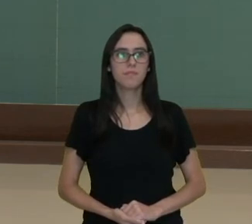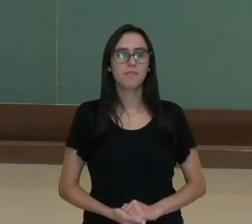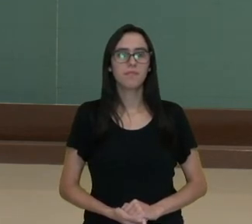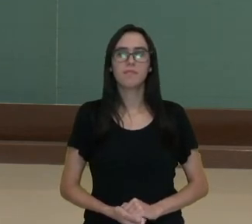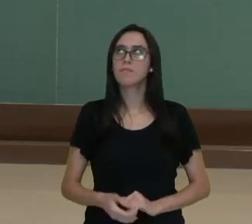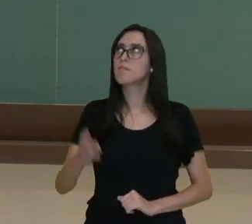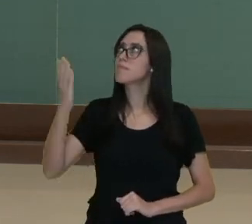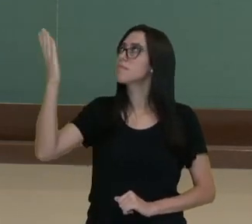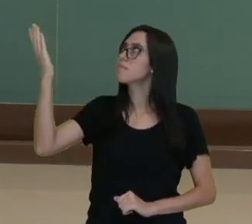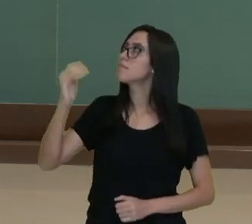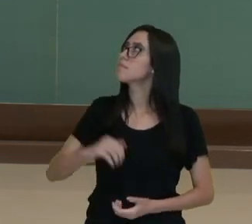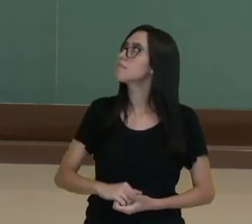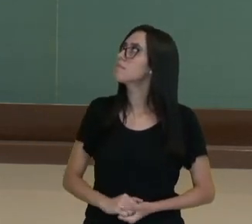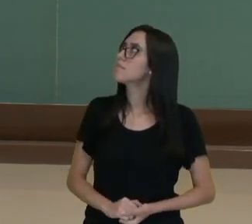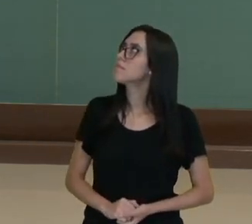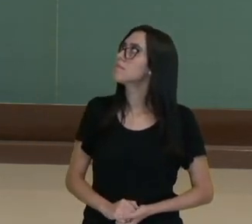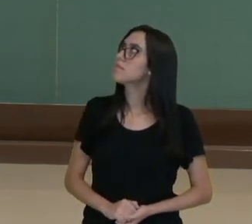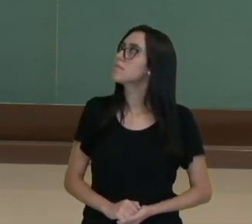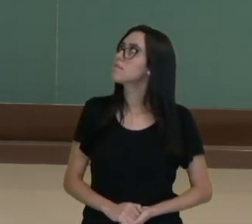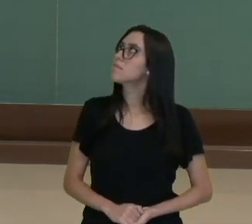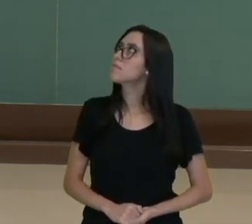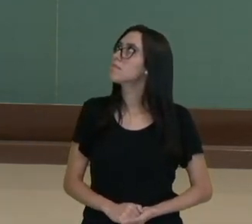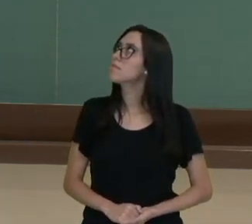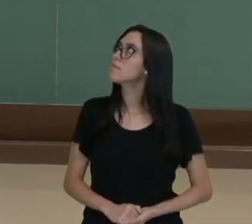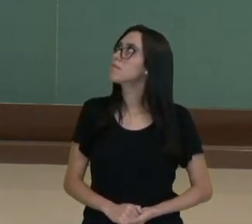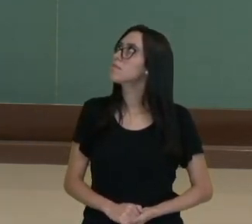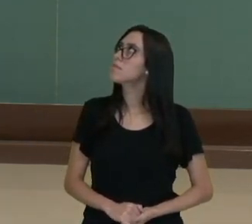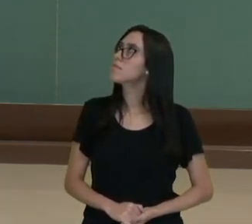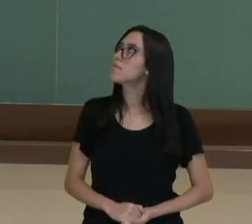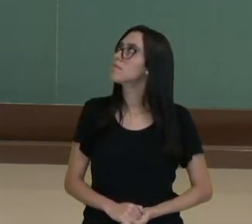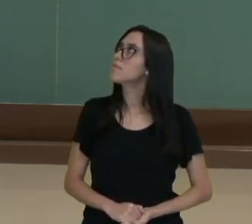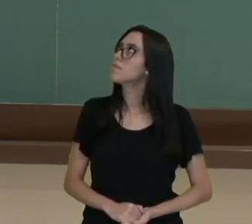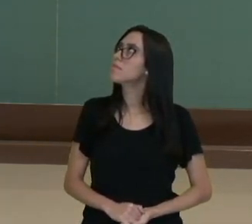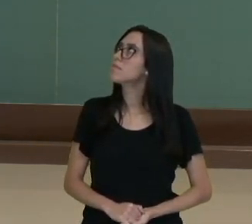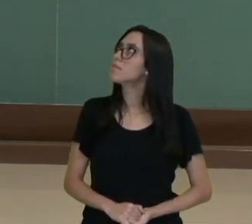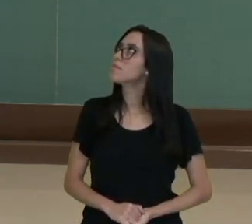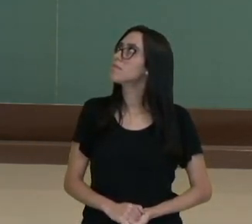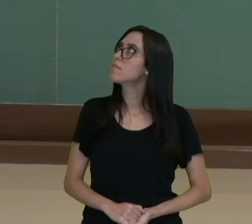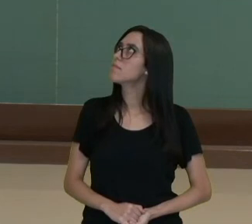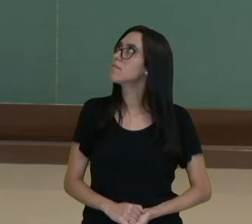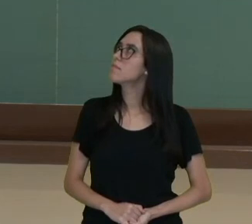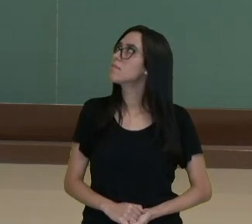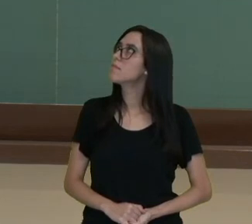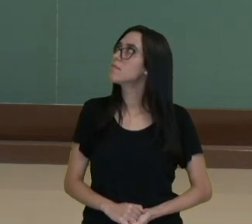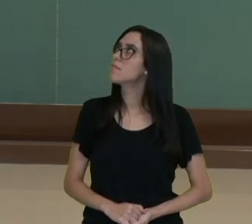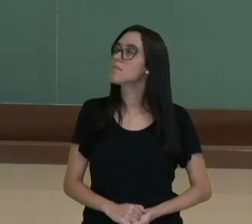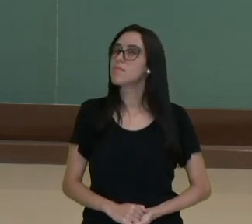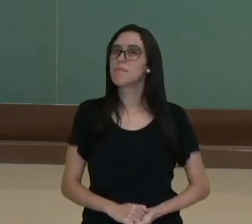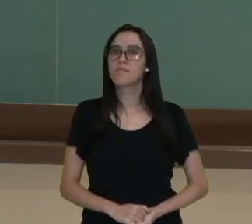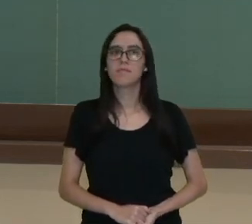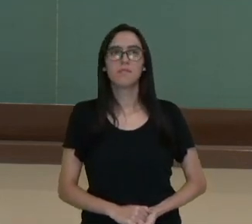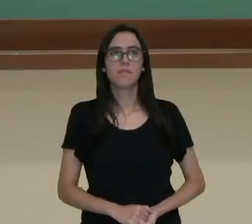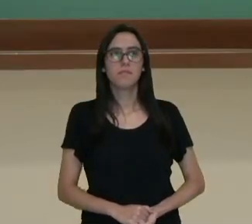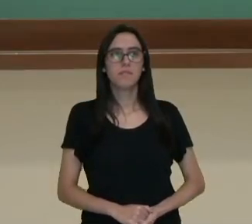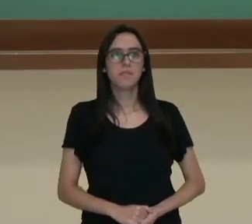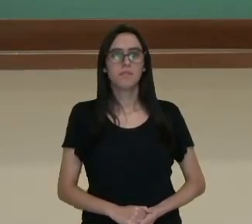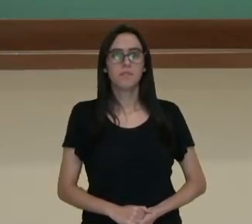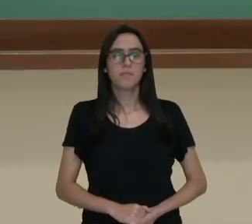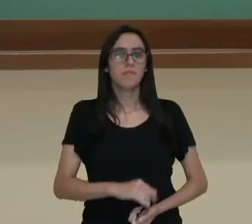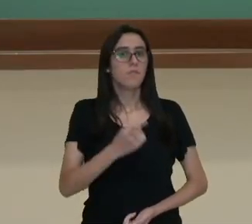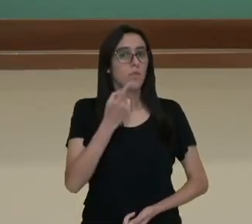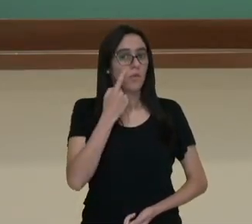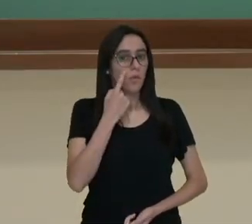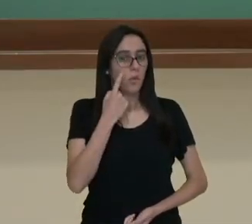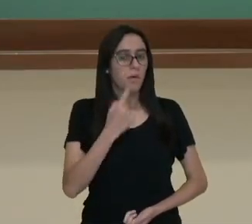algumas letras e dígrafos presentes em português não são utilizadas. Então, observem